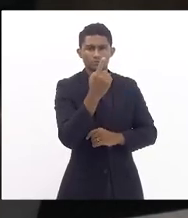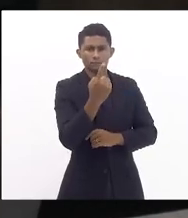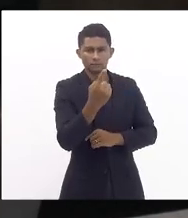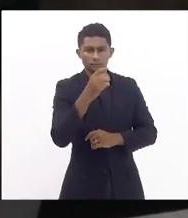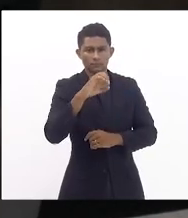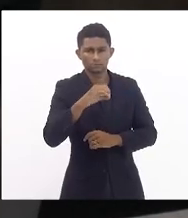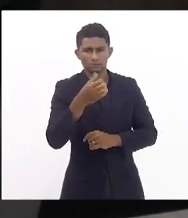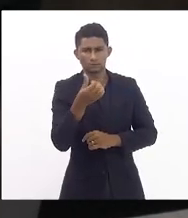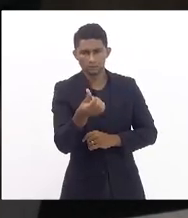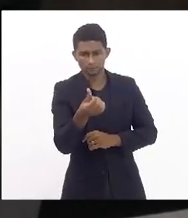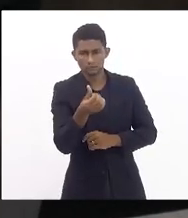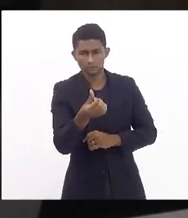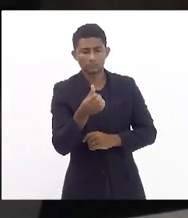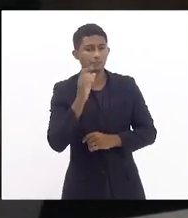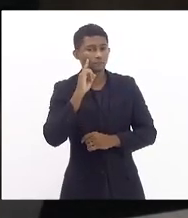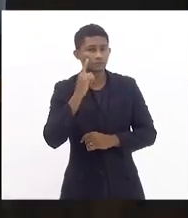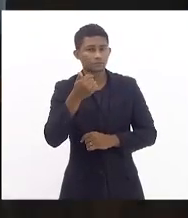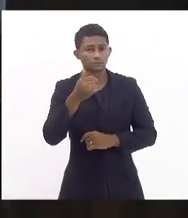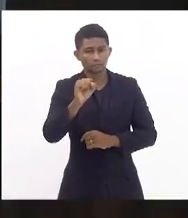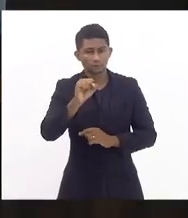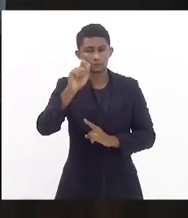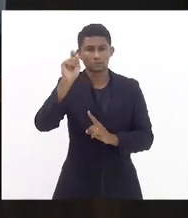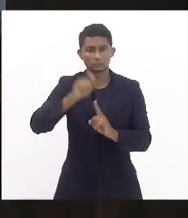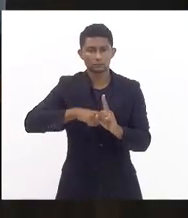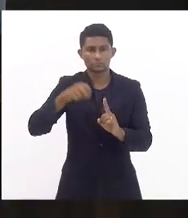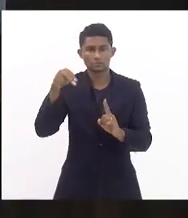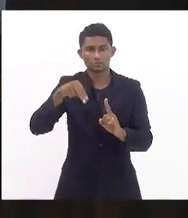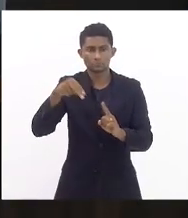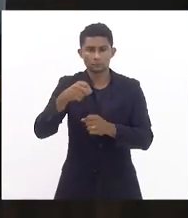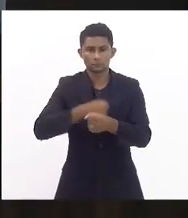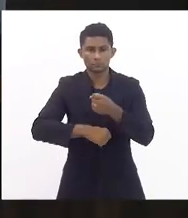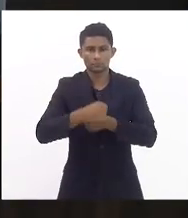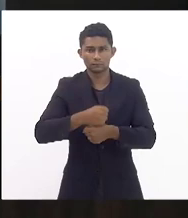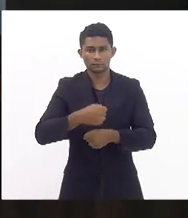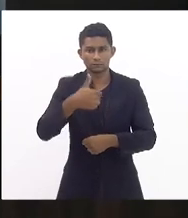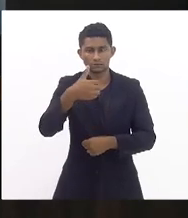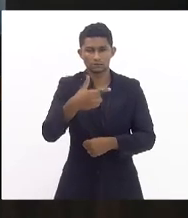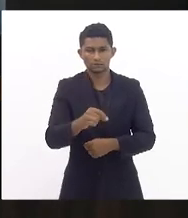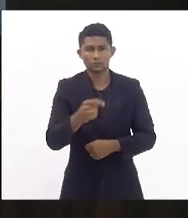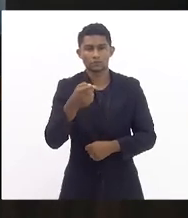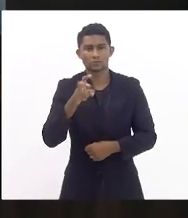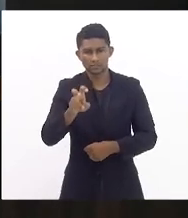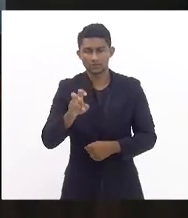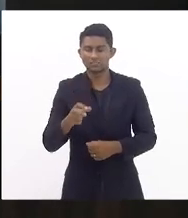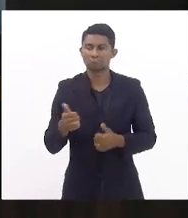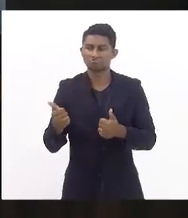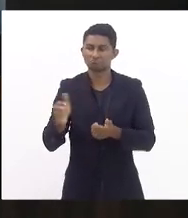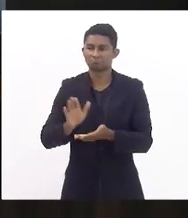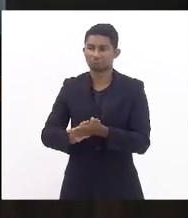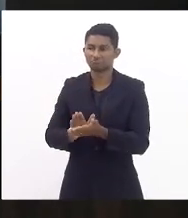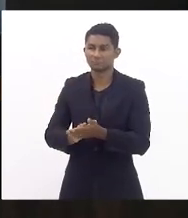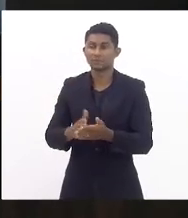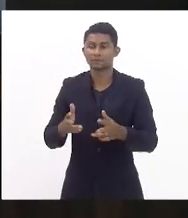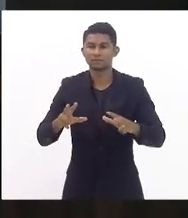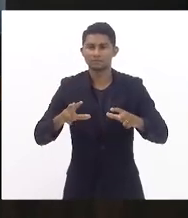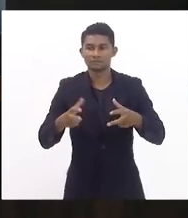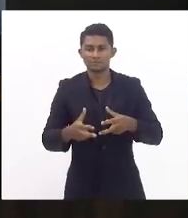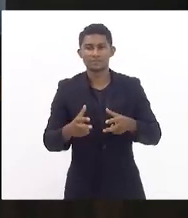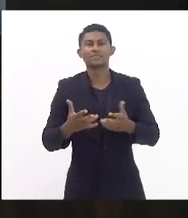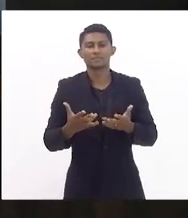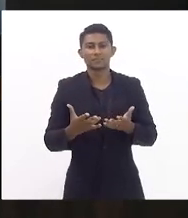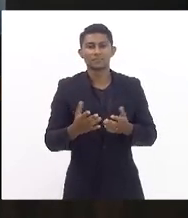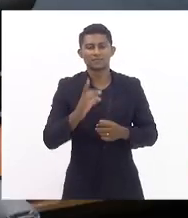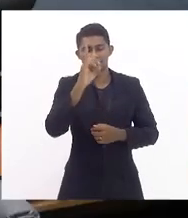7106, de 18 de novembro de 2015. Parabéns. Viva o Mamão. Pela Comissão de Defesa dos Direitos Humanos e Cidadania, deputada